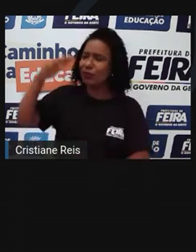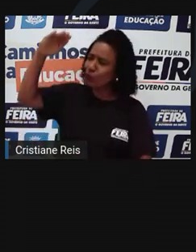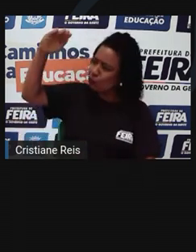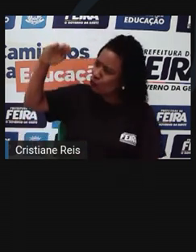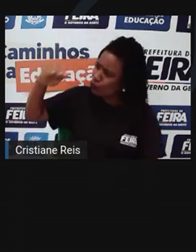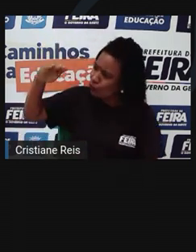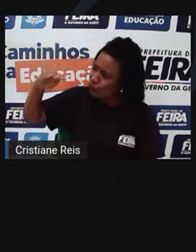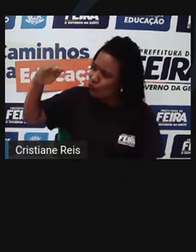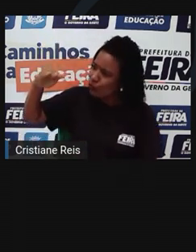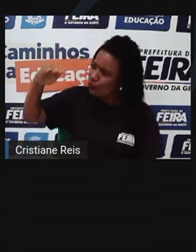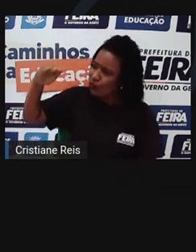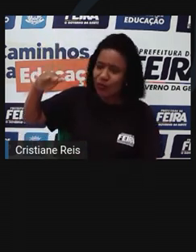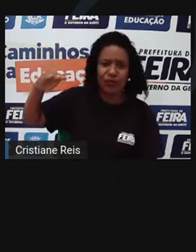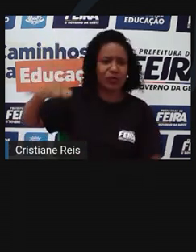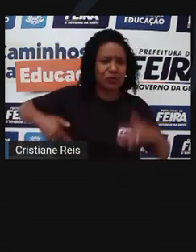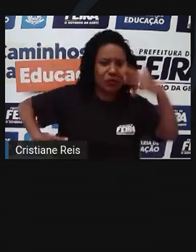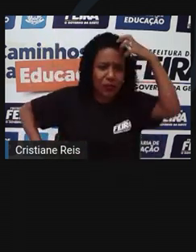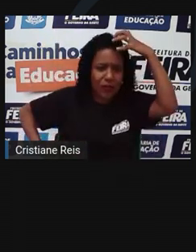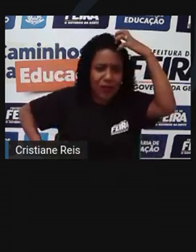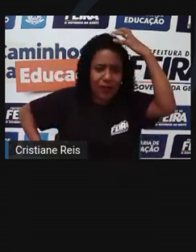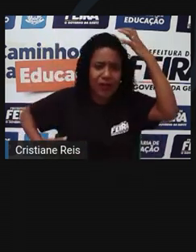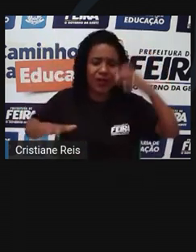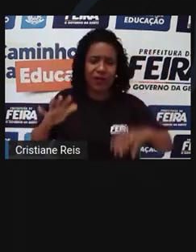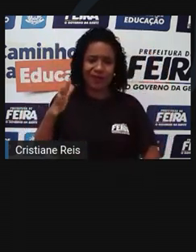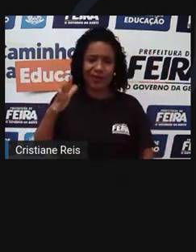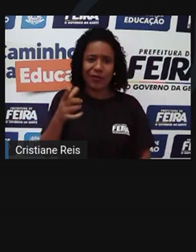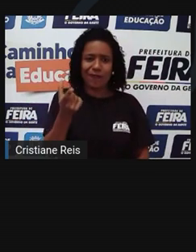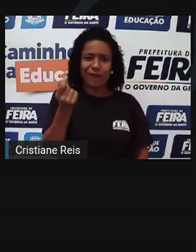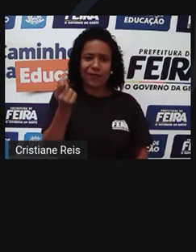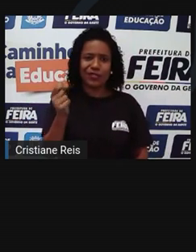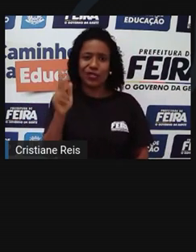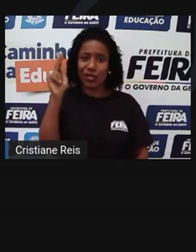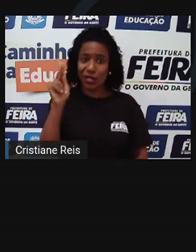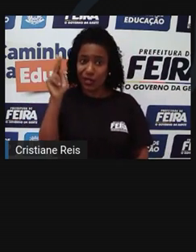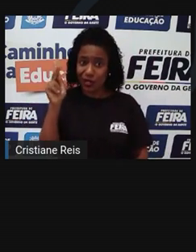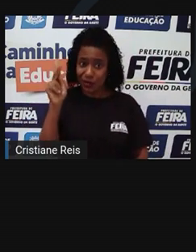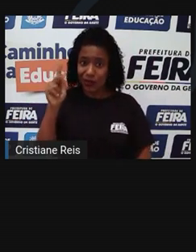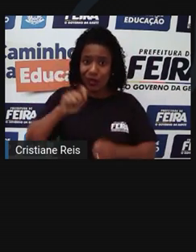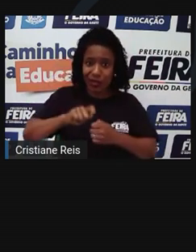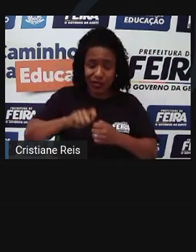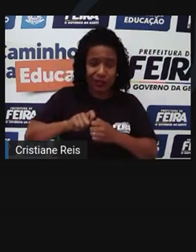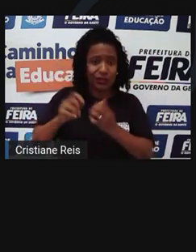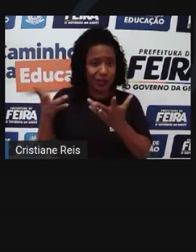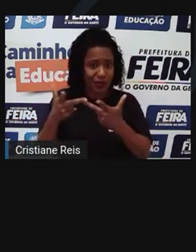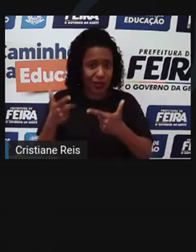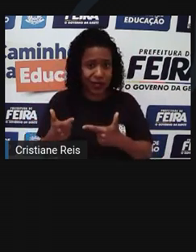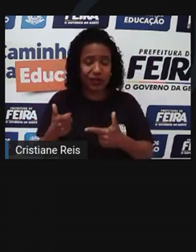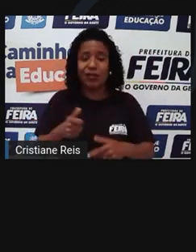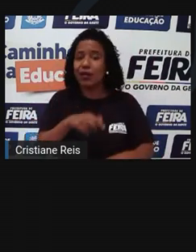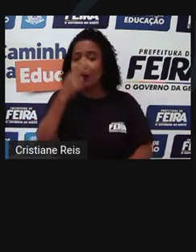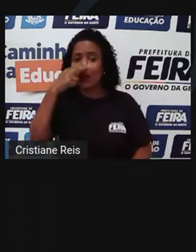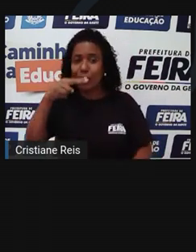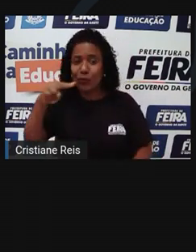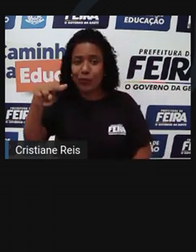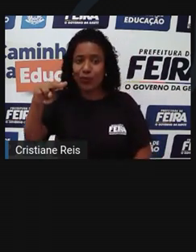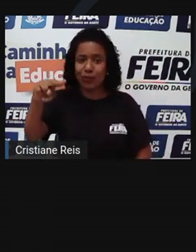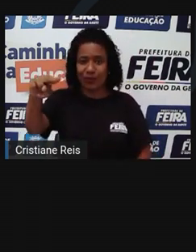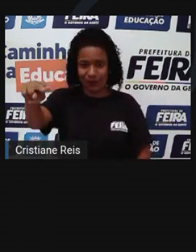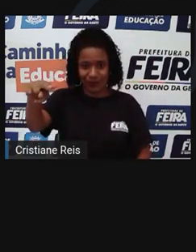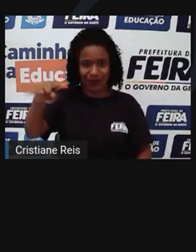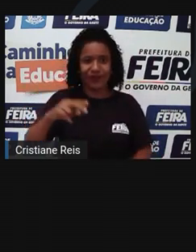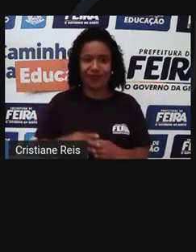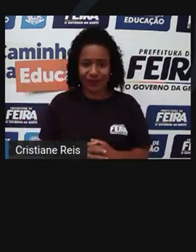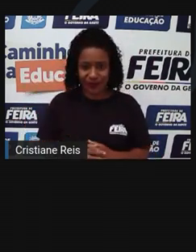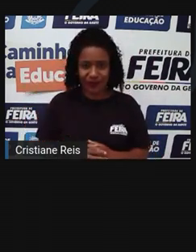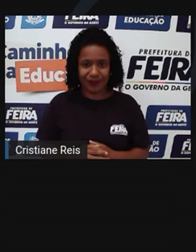não pesavam mais do que 25 quilos. Eles possuíam ferramentas feitas de pedra e se organizavam para caçar elefantes. Elefantinhos, claro. O